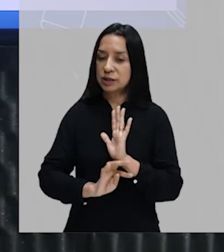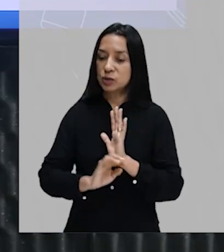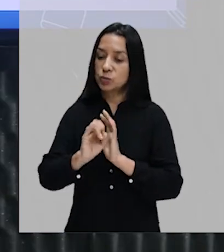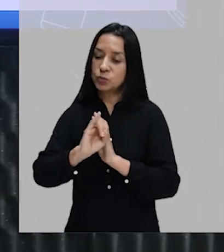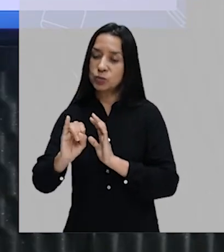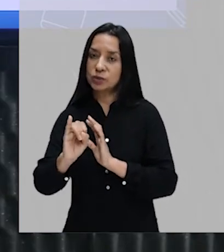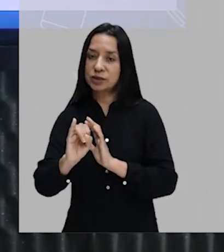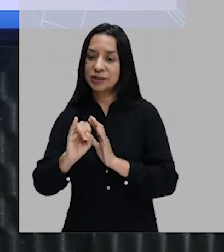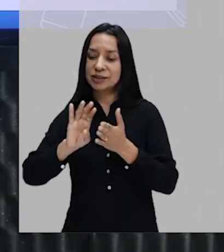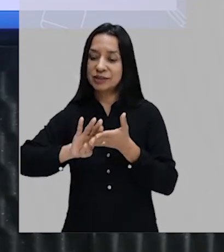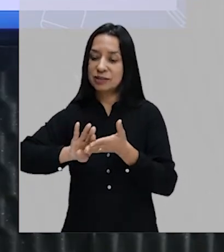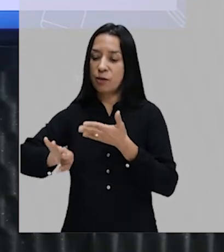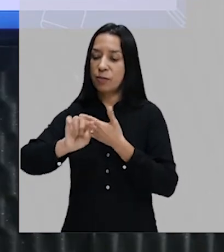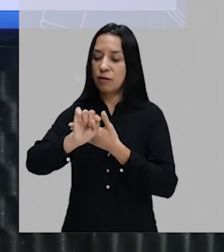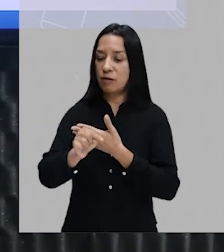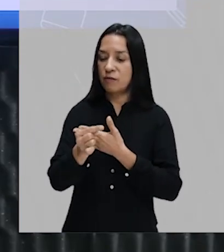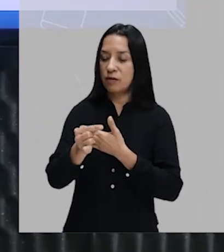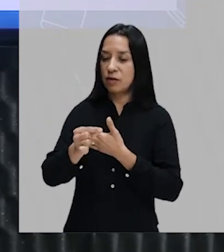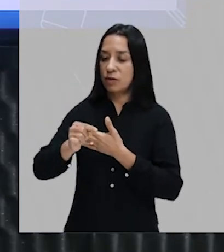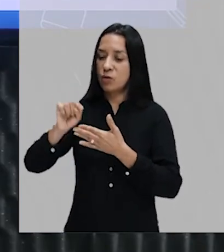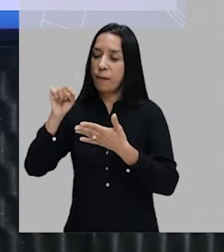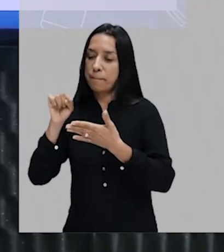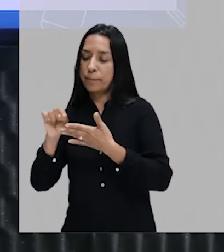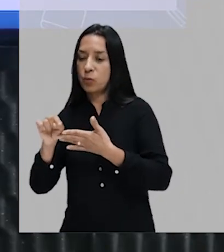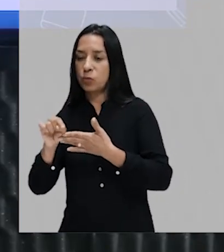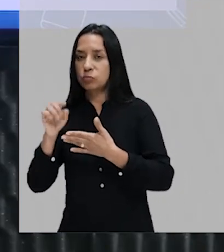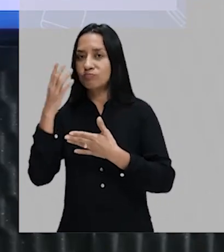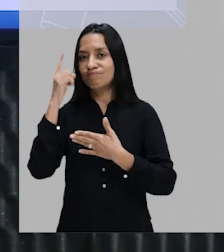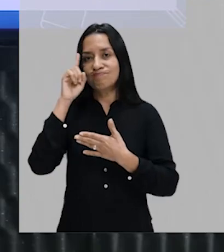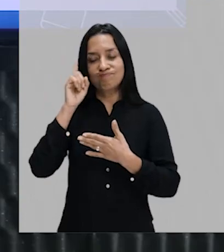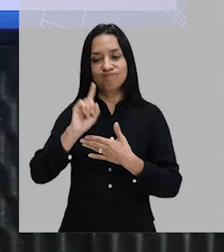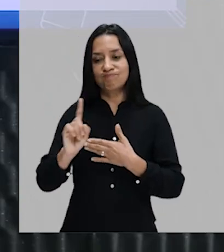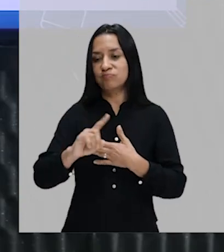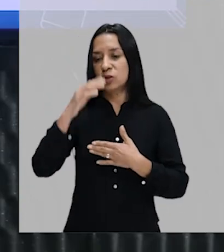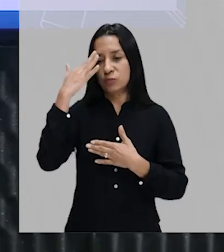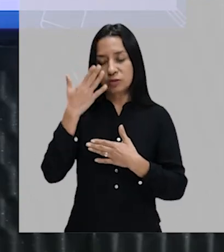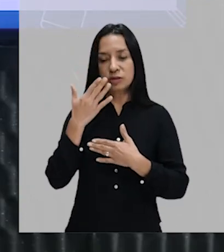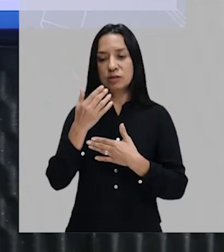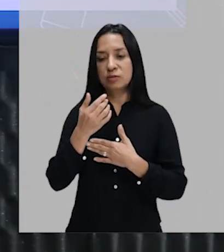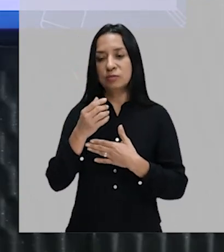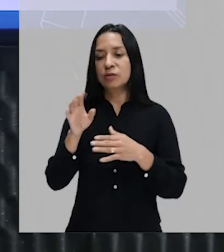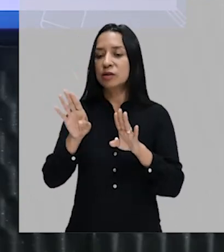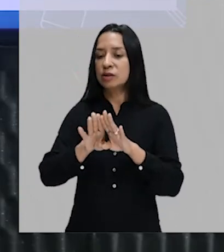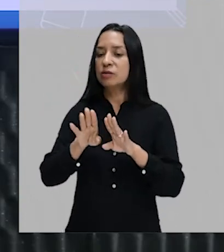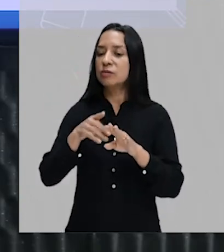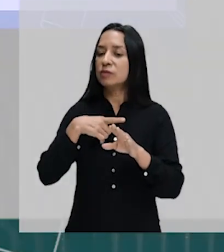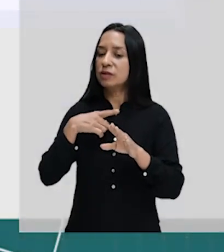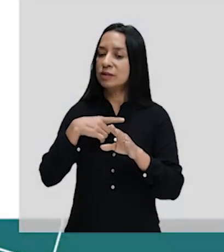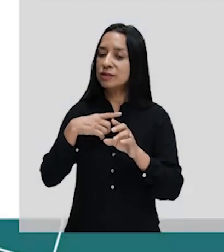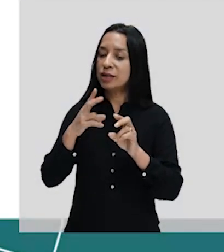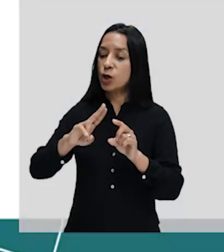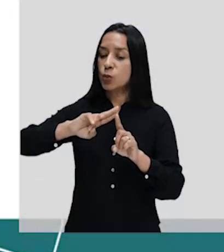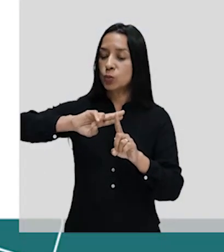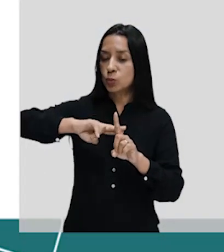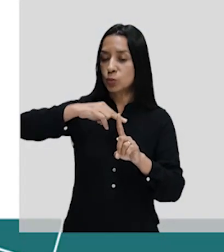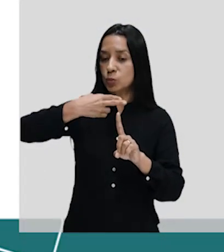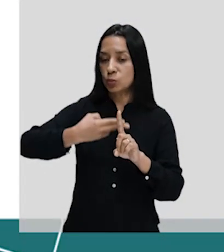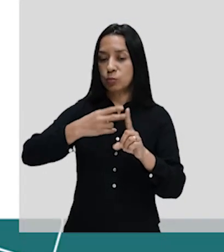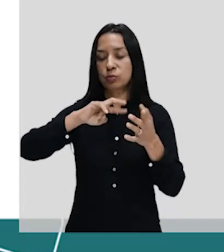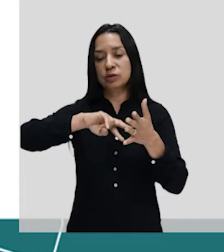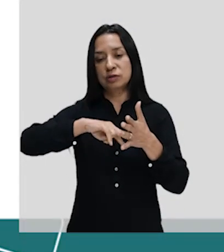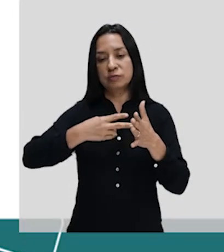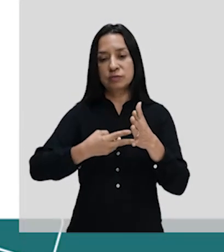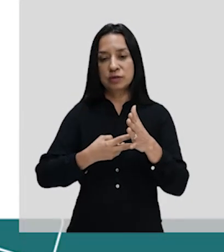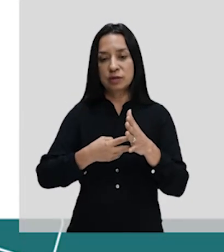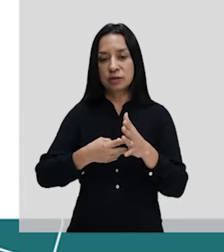se eu tirar essas marcas gráficas, vocês não entendem e ainda gera ambiguidade de informação. Vamos dar sequência.